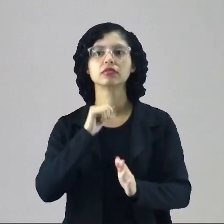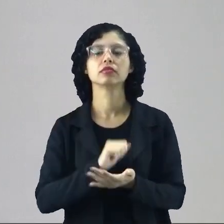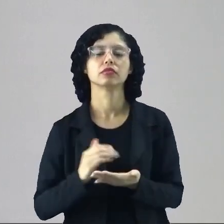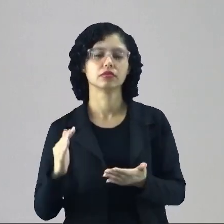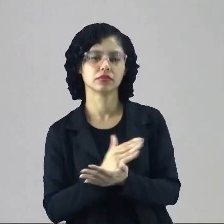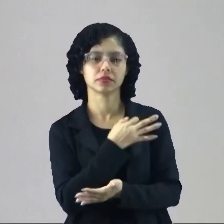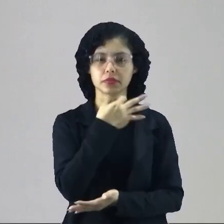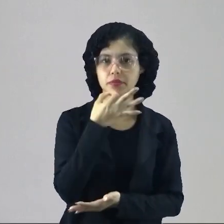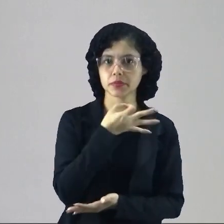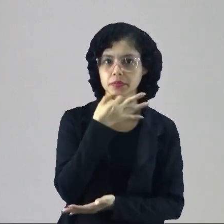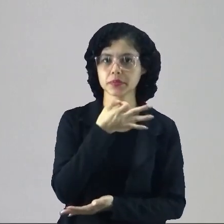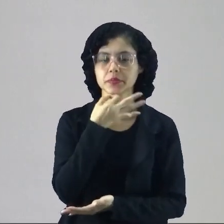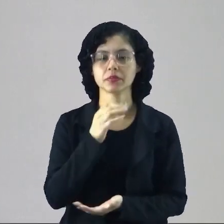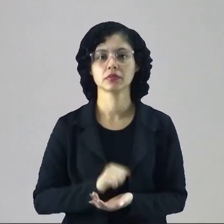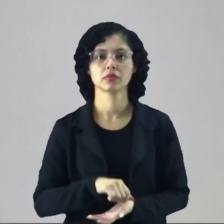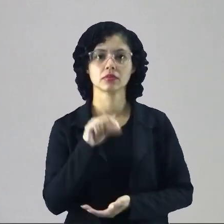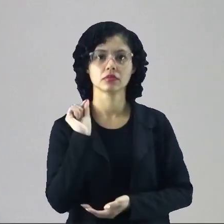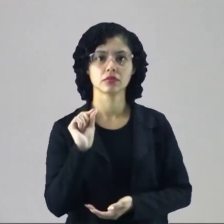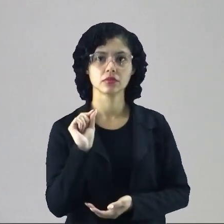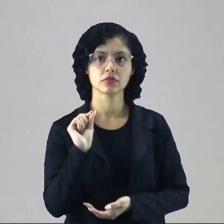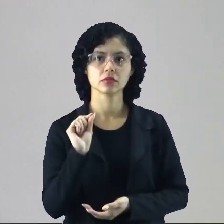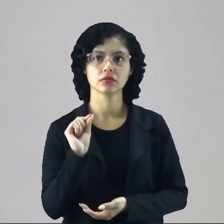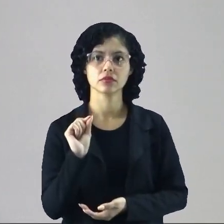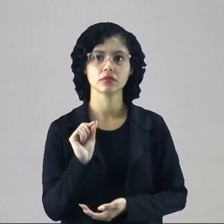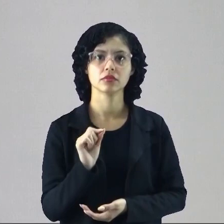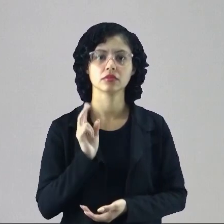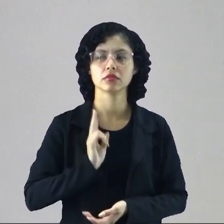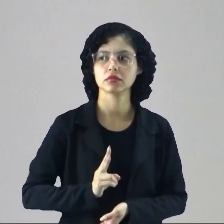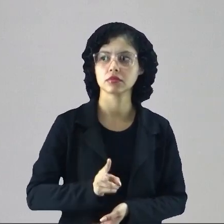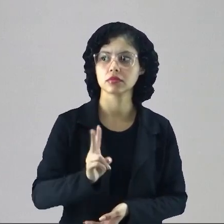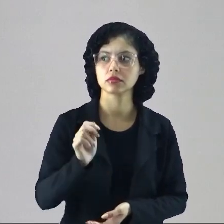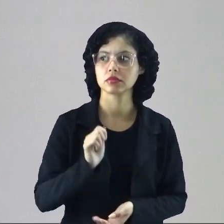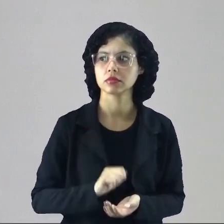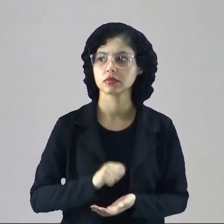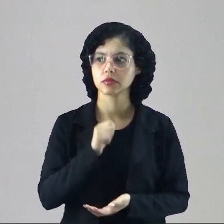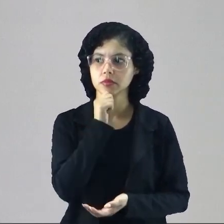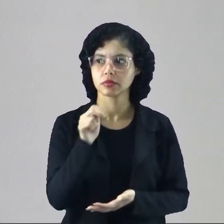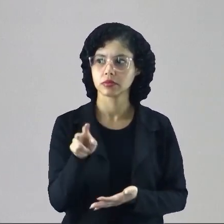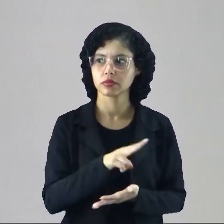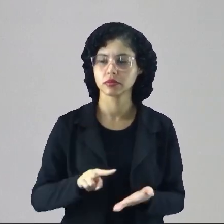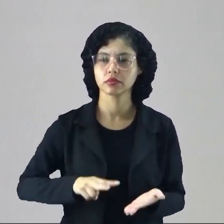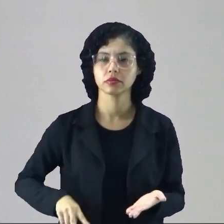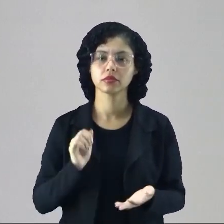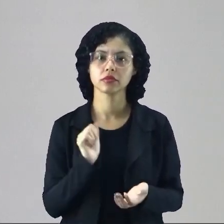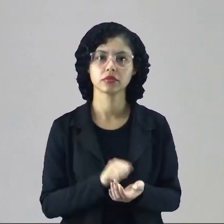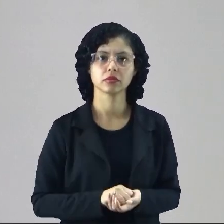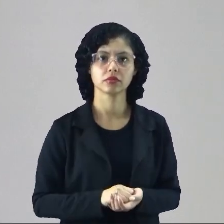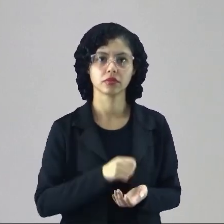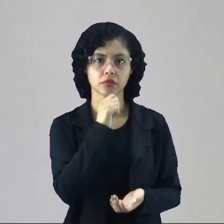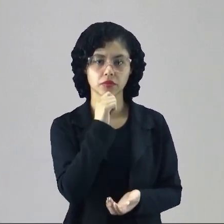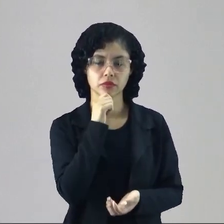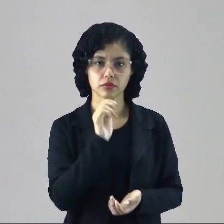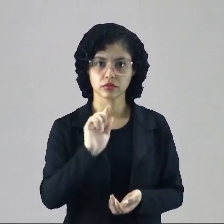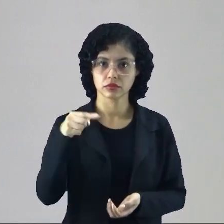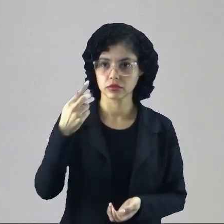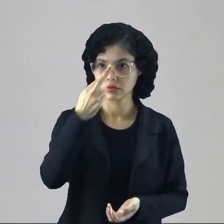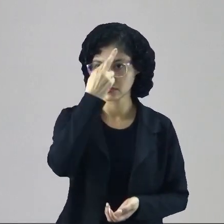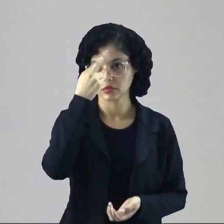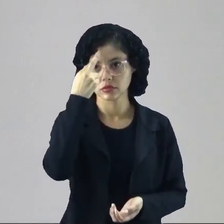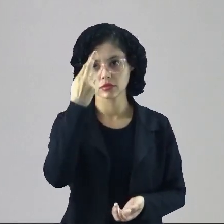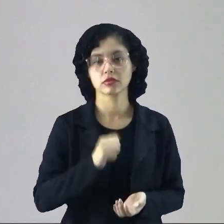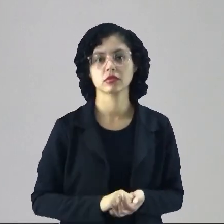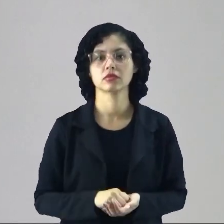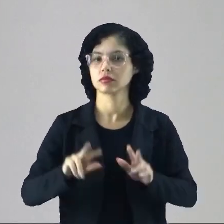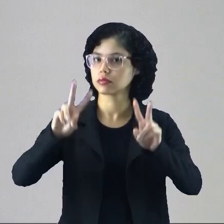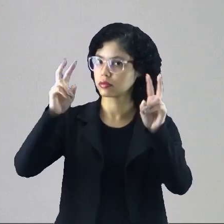argumentos para que para convencer quem tá lendo que aquela história né aquele assunto que